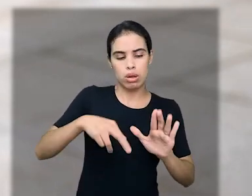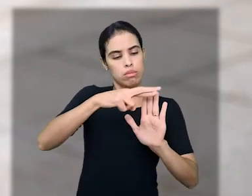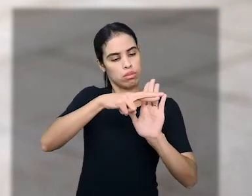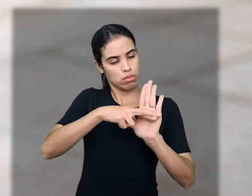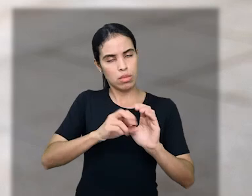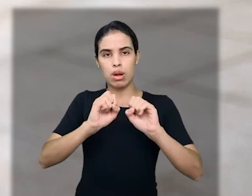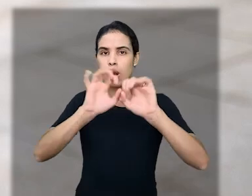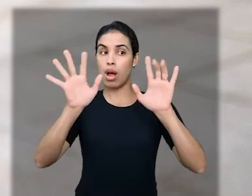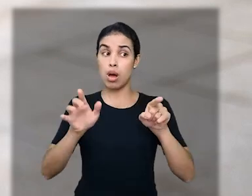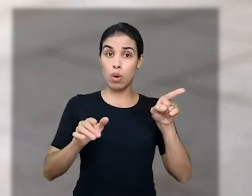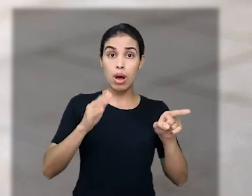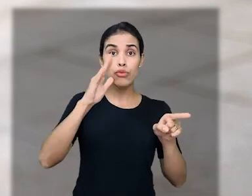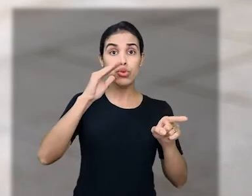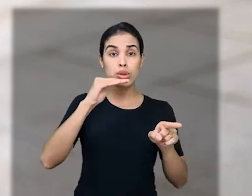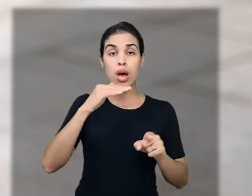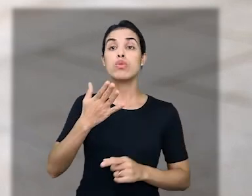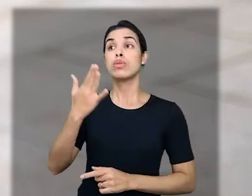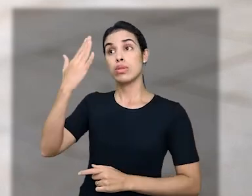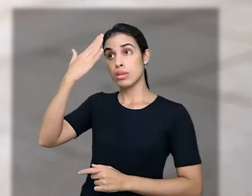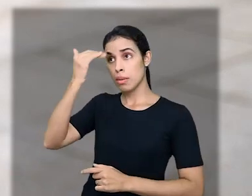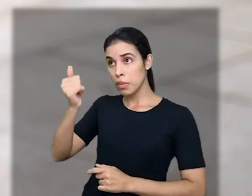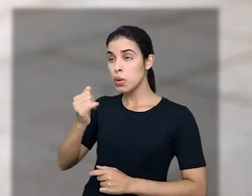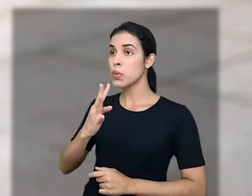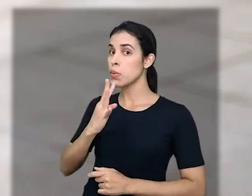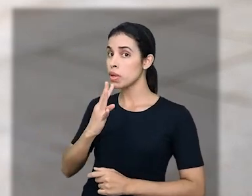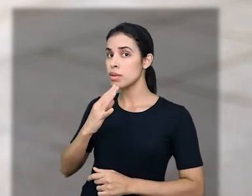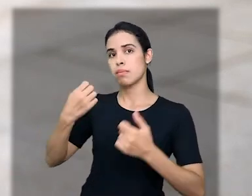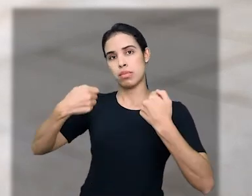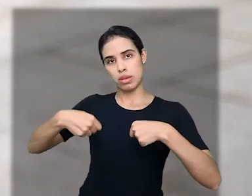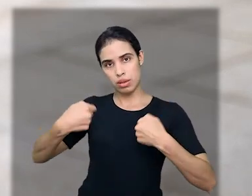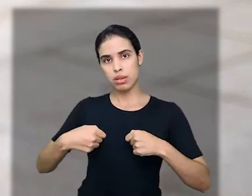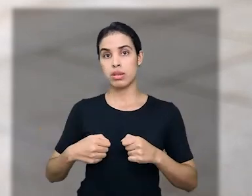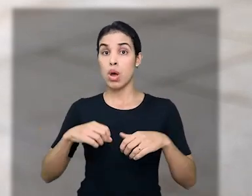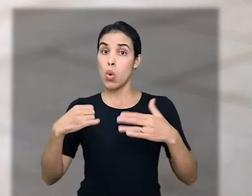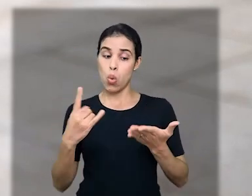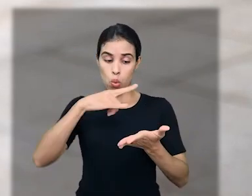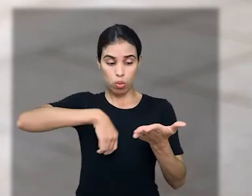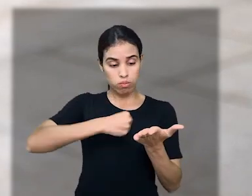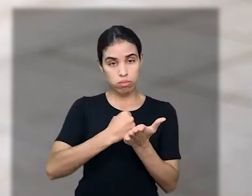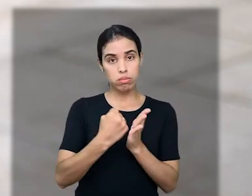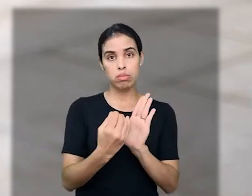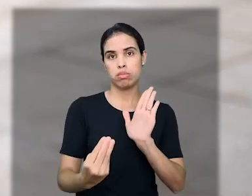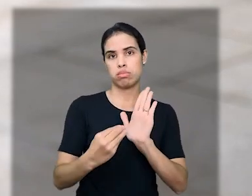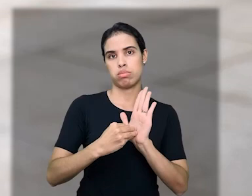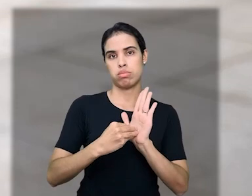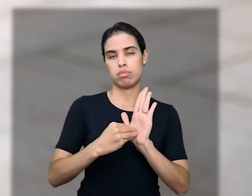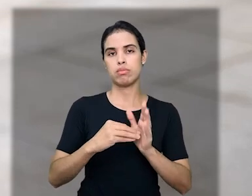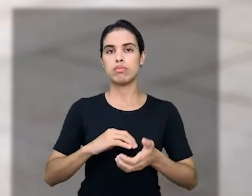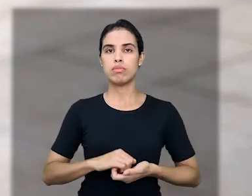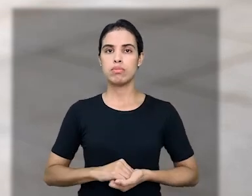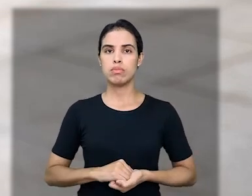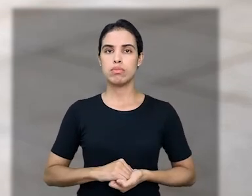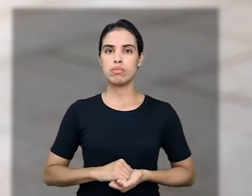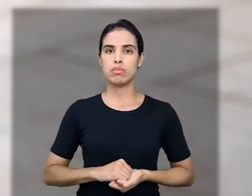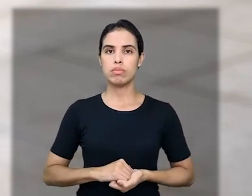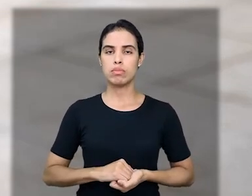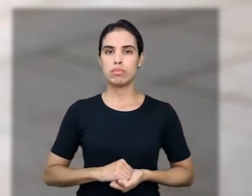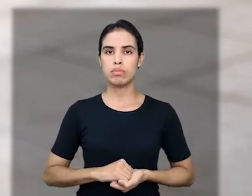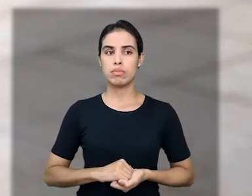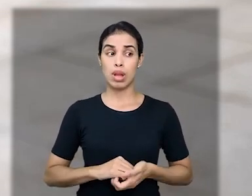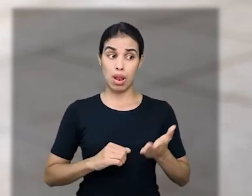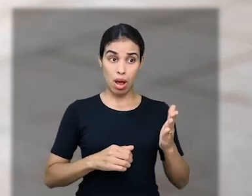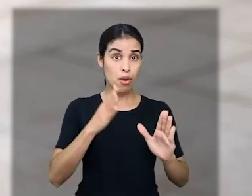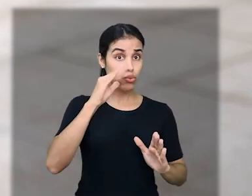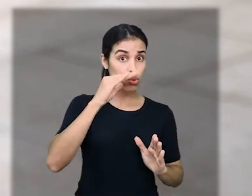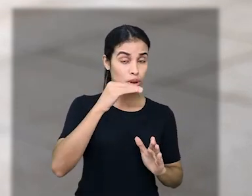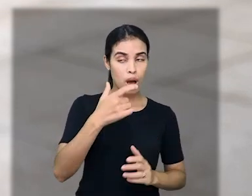haver o consentimento do funcionário ou, se não estiver nas normas internas, tem que estar registrado no contrato de trabalho daquele funcionário, esse monitoramento,